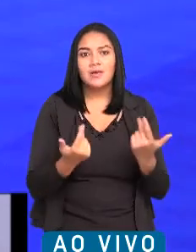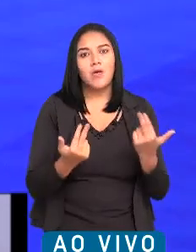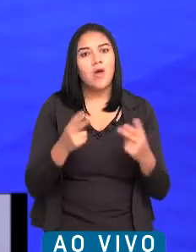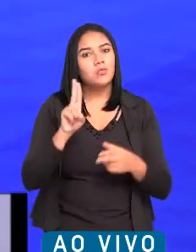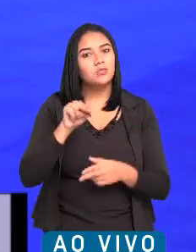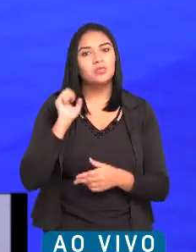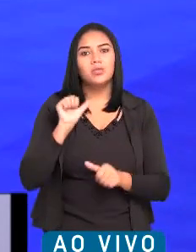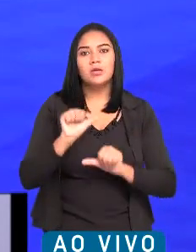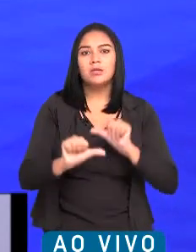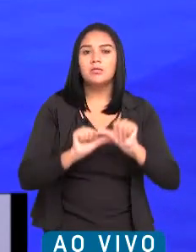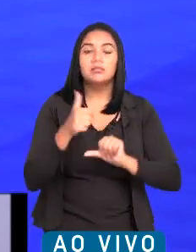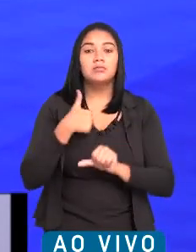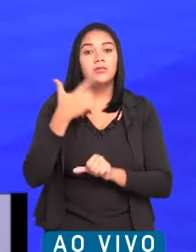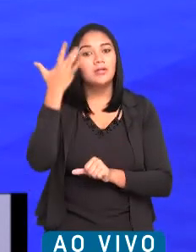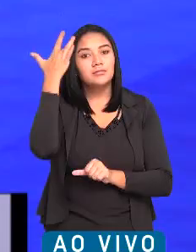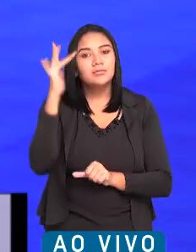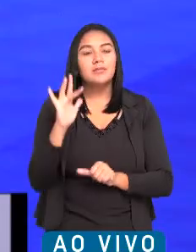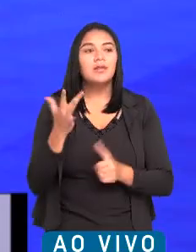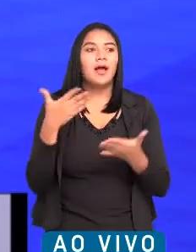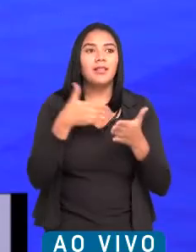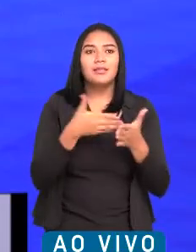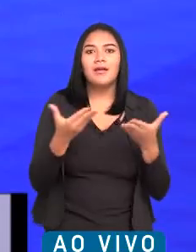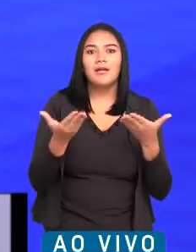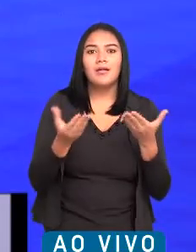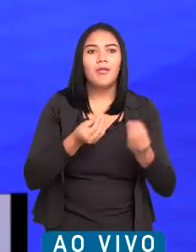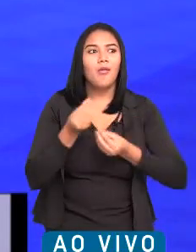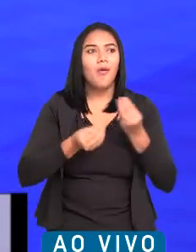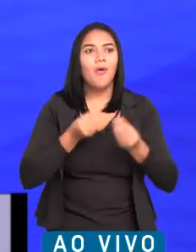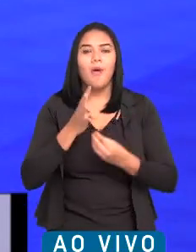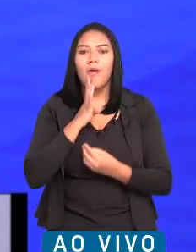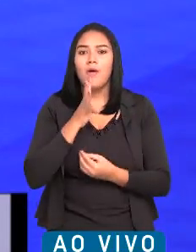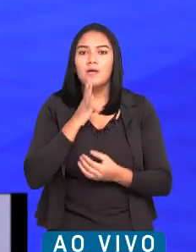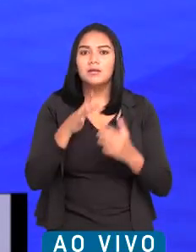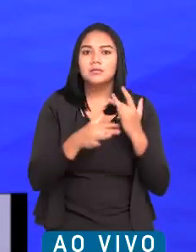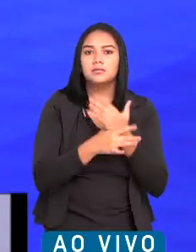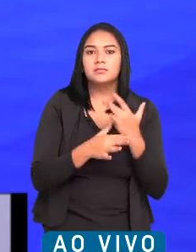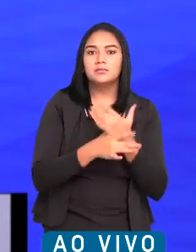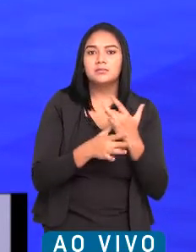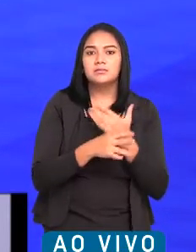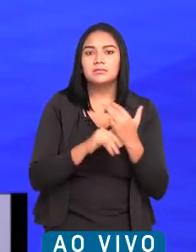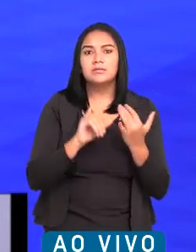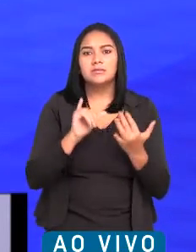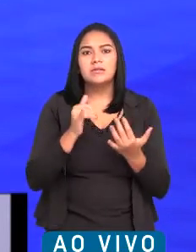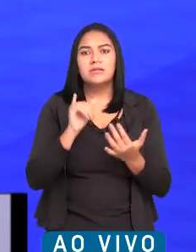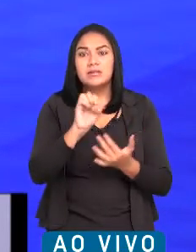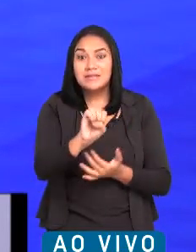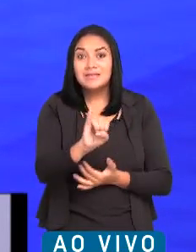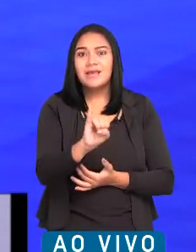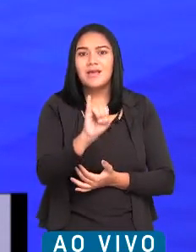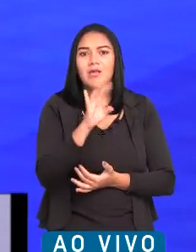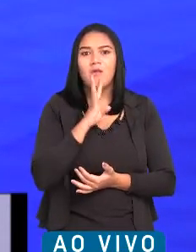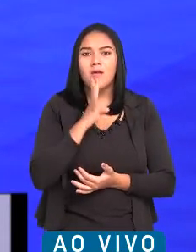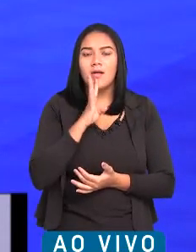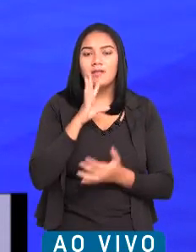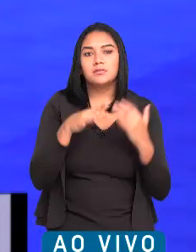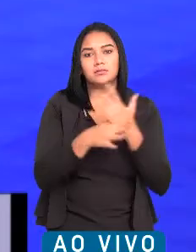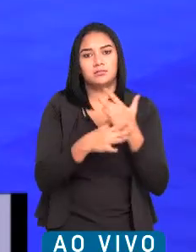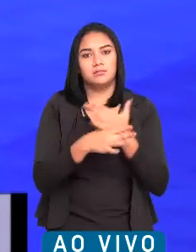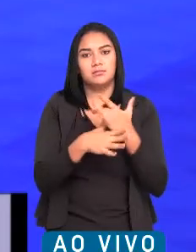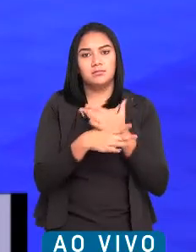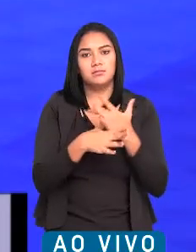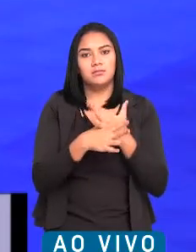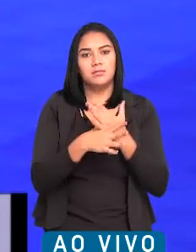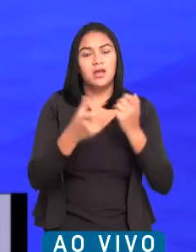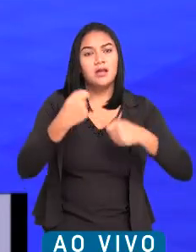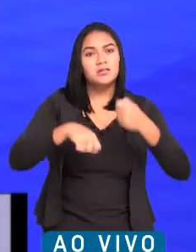conhece realmente essa cidade. Eu não sei até que ponto essa gestão que tem sido mostrada aqui para nós, ela é real, porque eu não